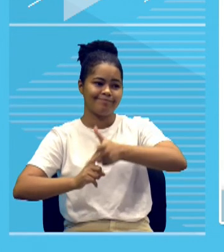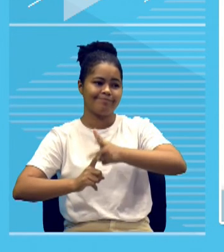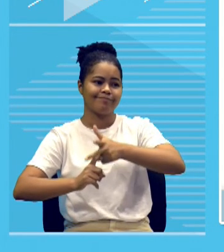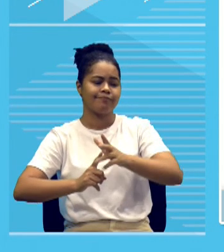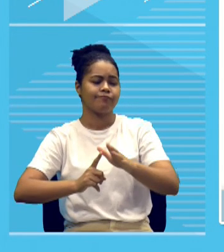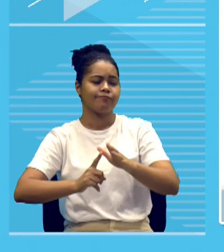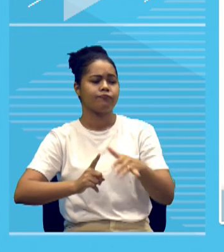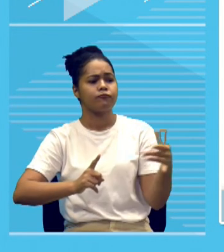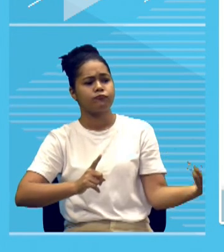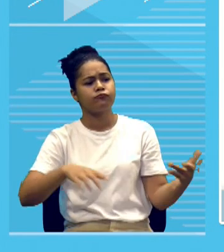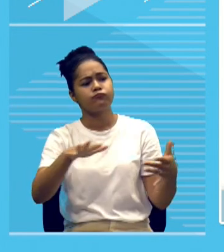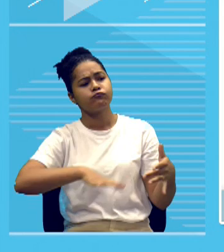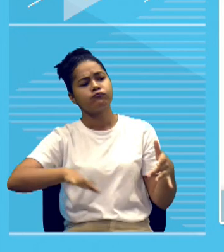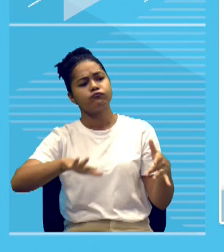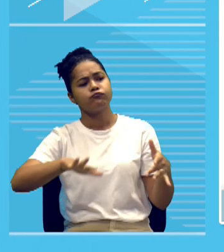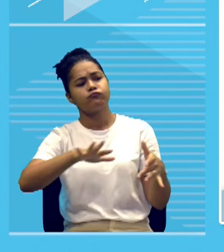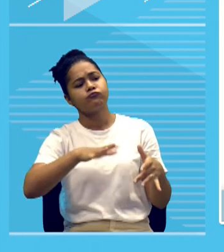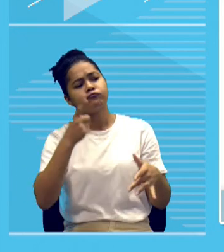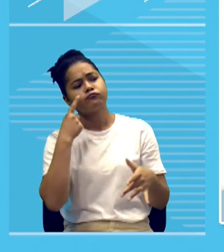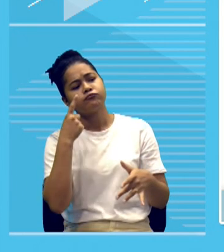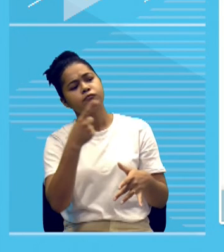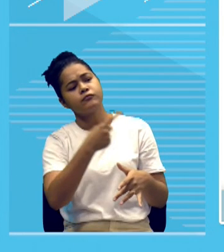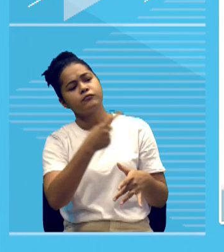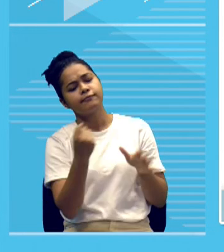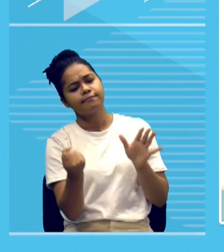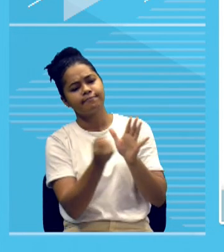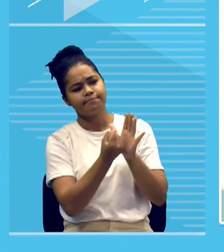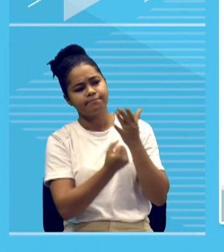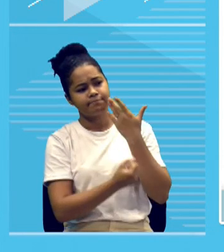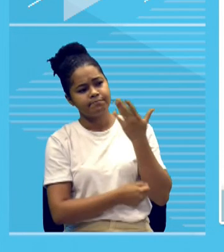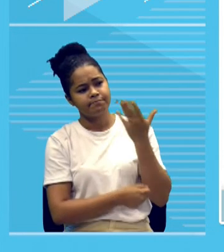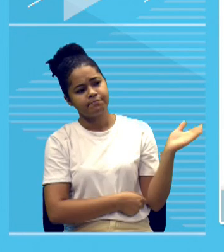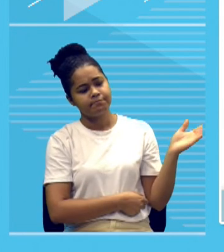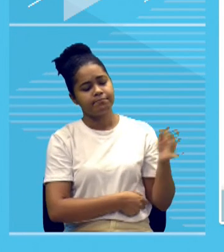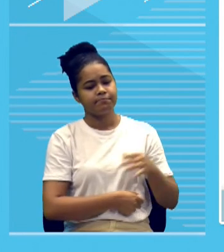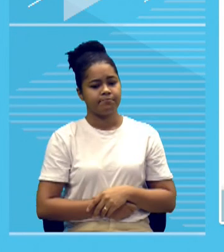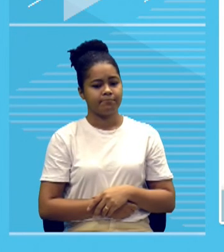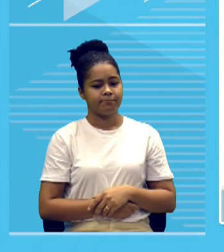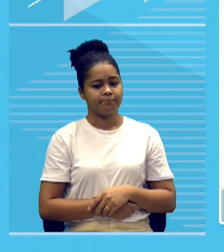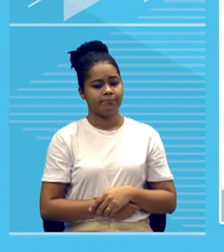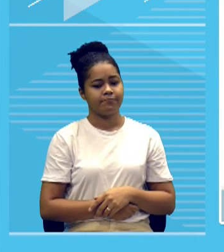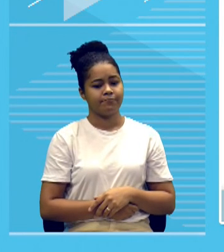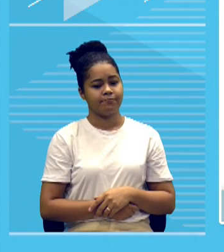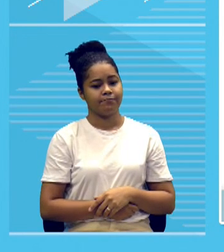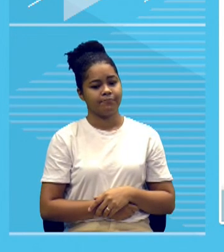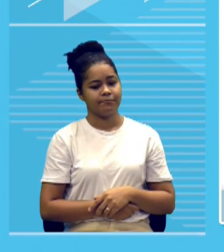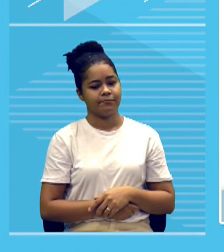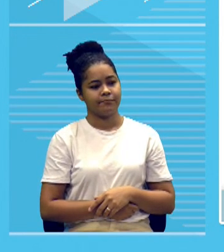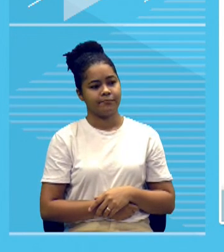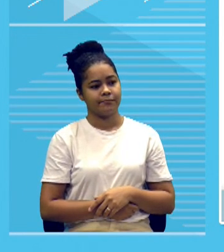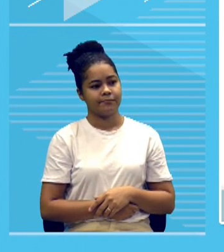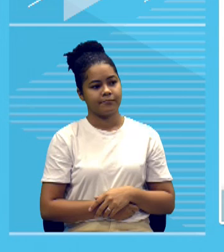ó o pote minha canetinha não sei que pressa é essa eu não tô apressado